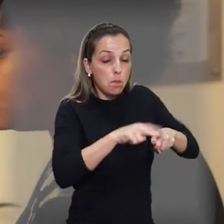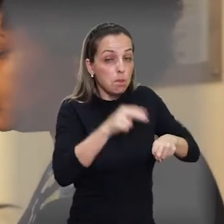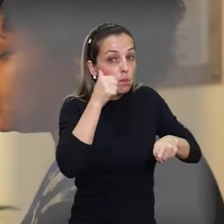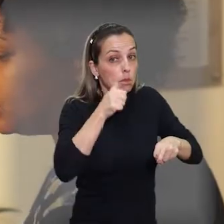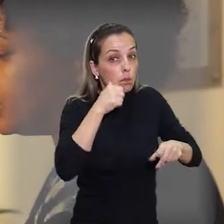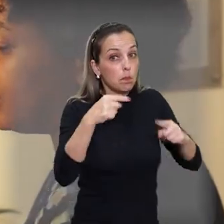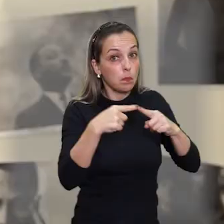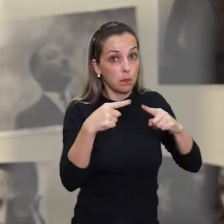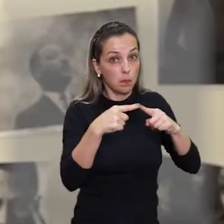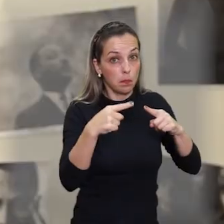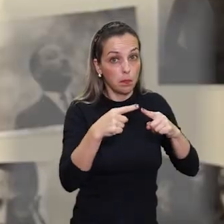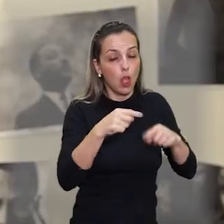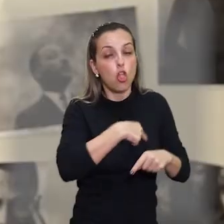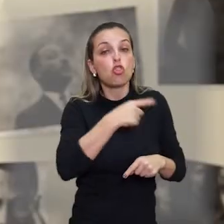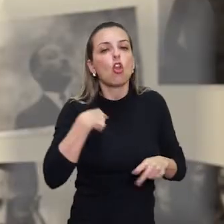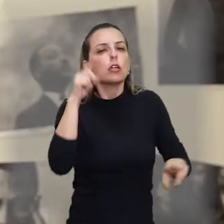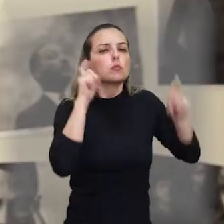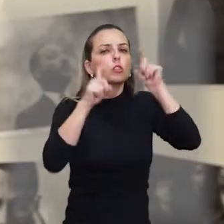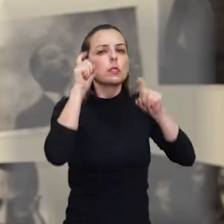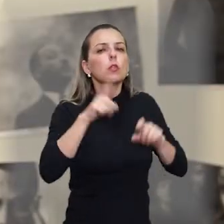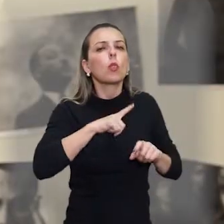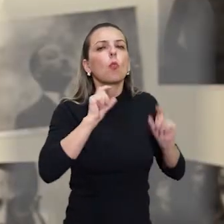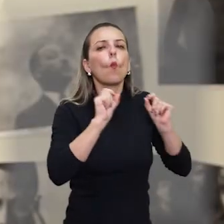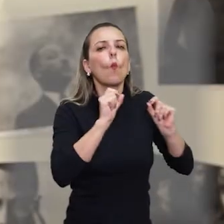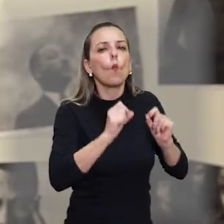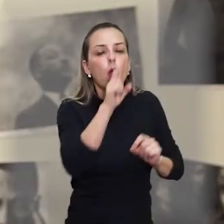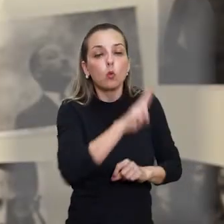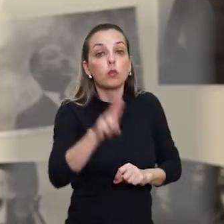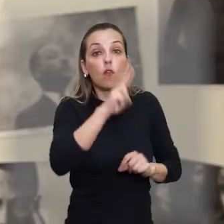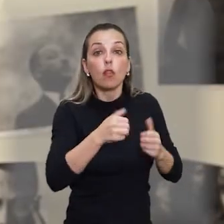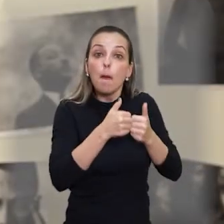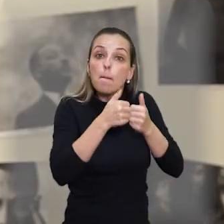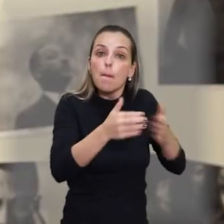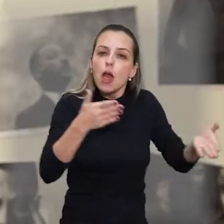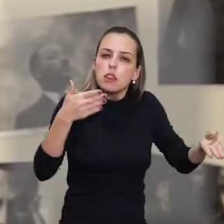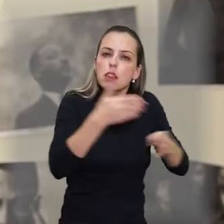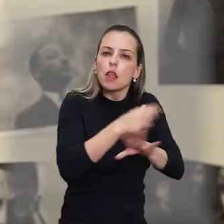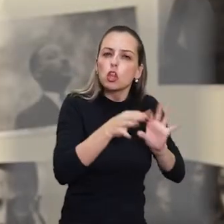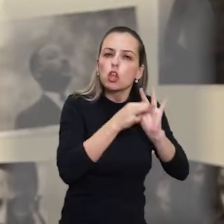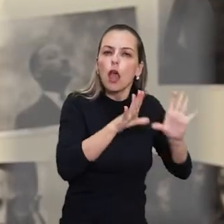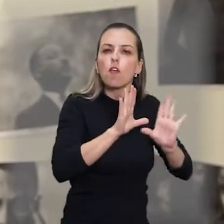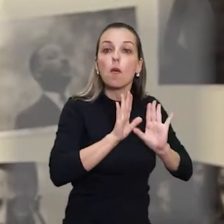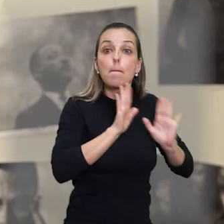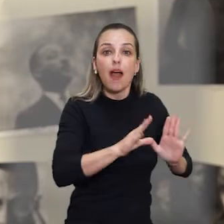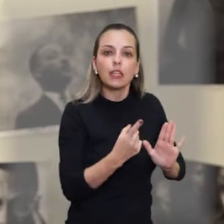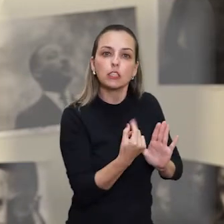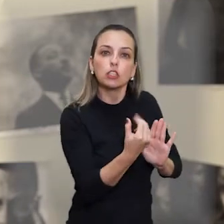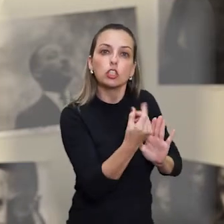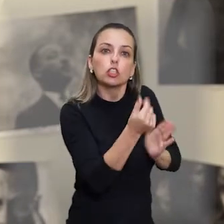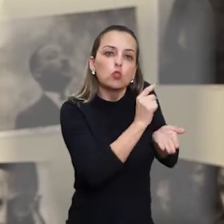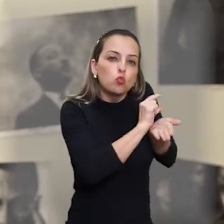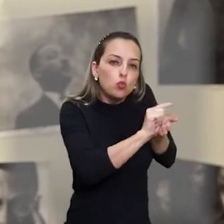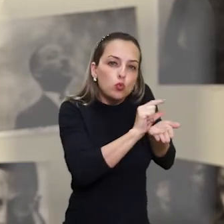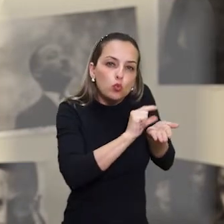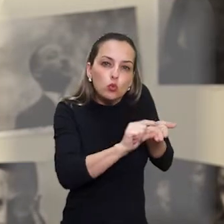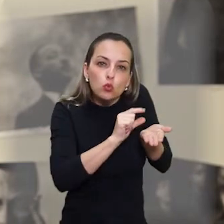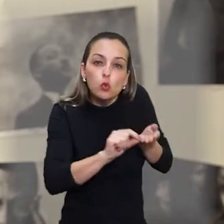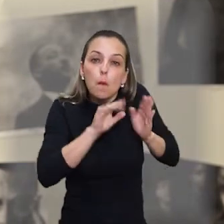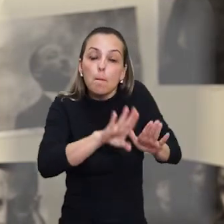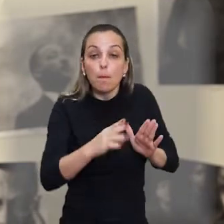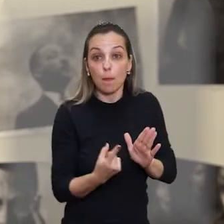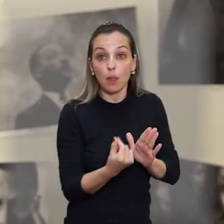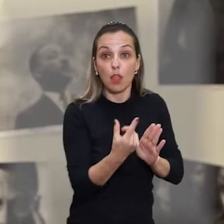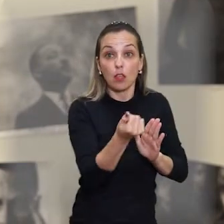Agora, a nossa preocupação é, quando a universidade se abre mais, ela perde recursos, a gente tem uma concentração em algumas áreas que não tem tanto